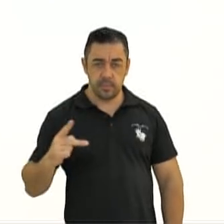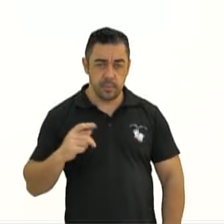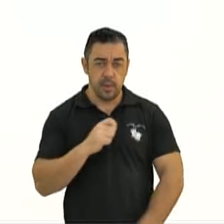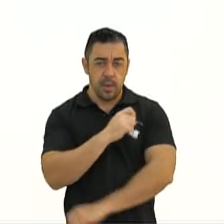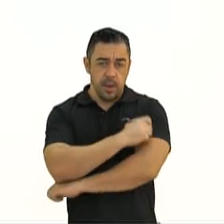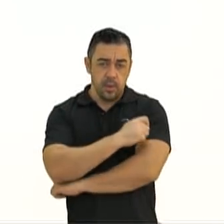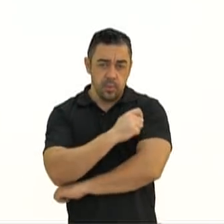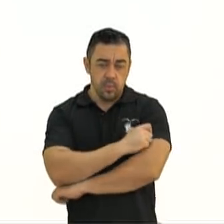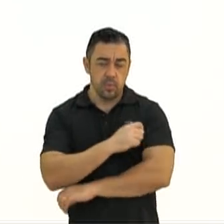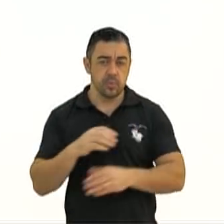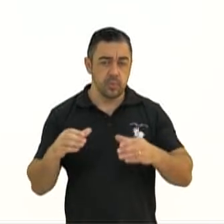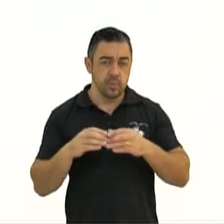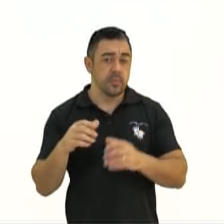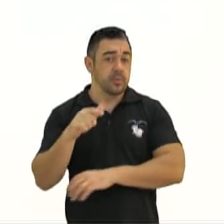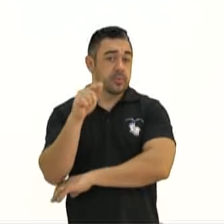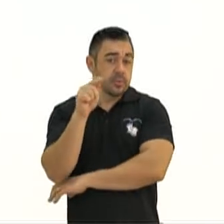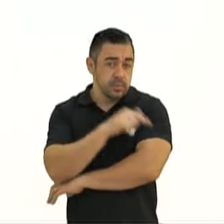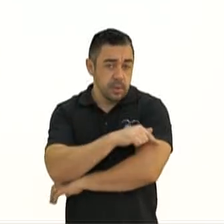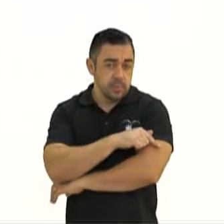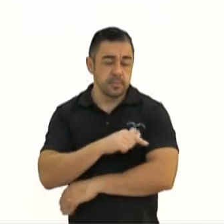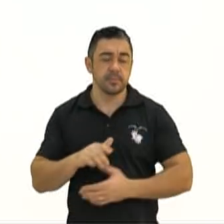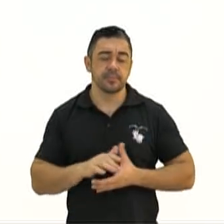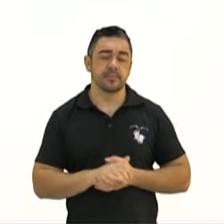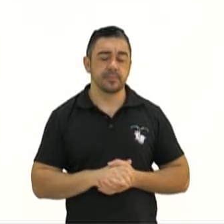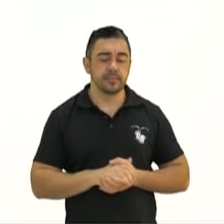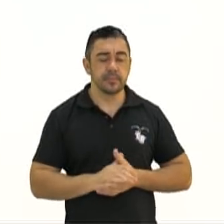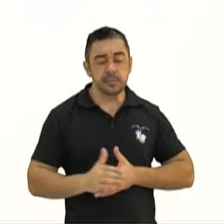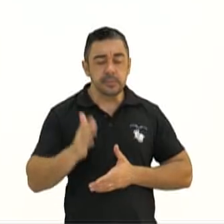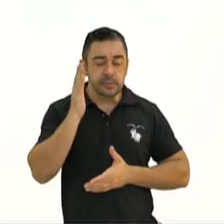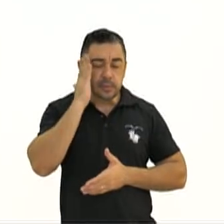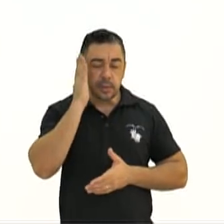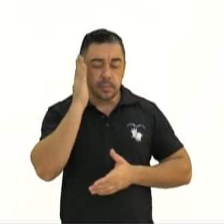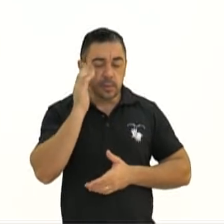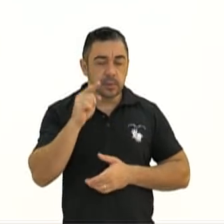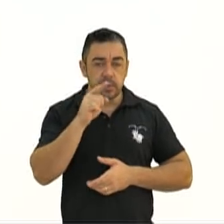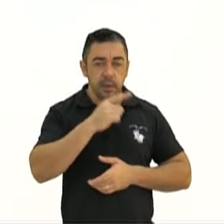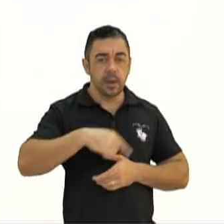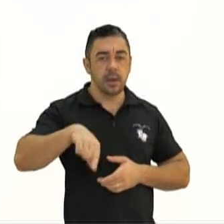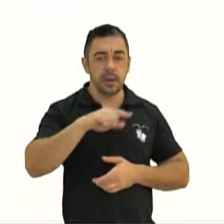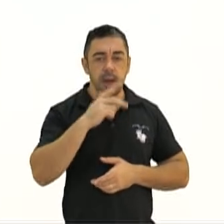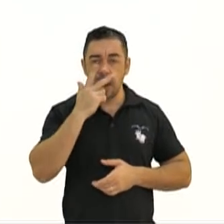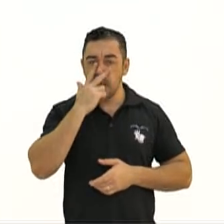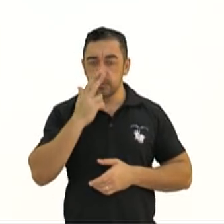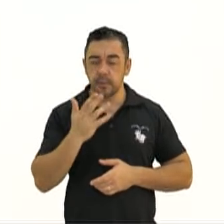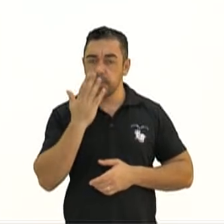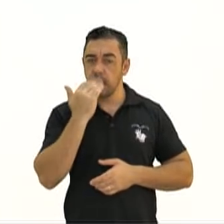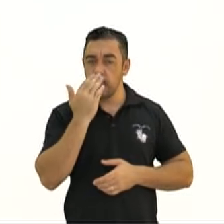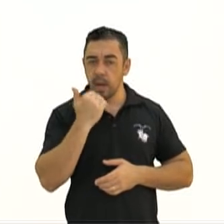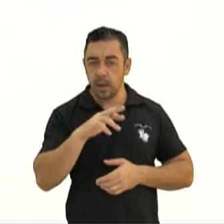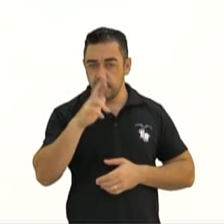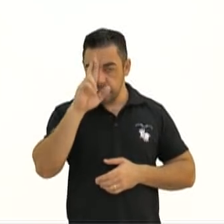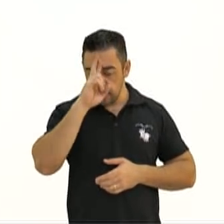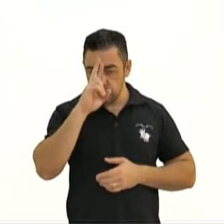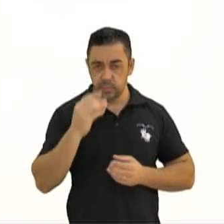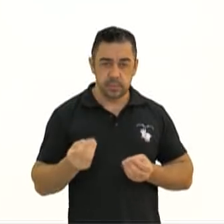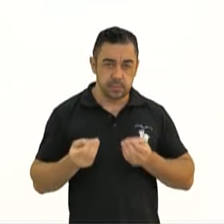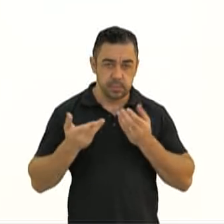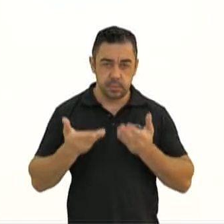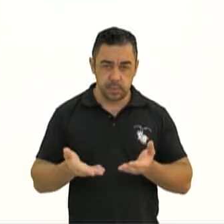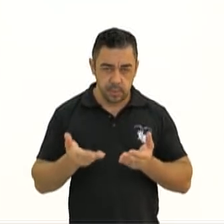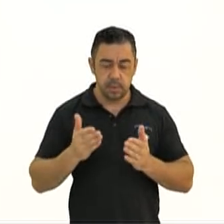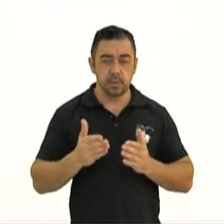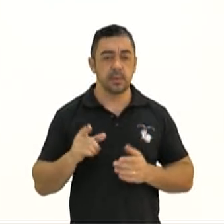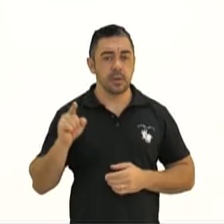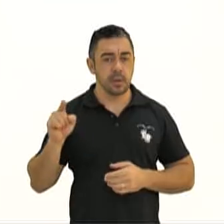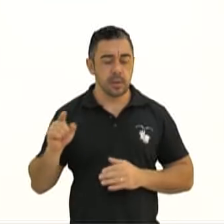alunos do 7º ano, para saber o que eles achavam do almoço oferecido